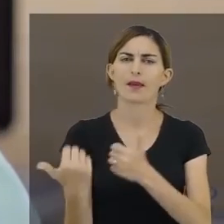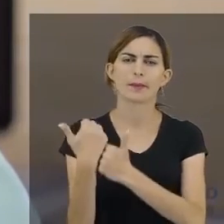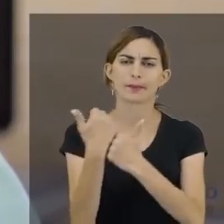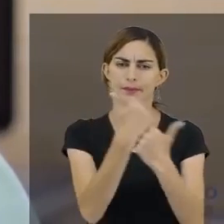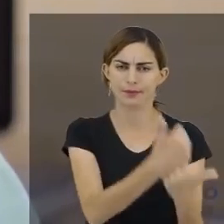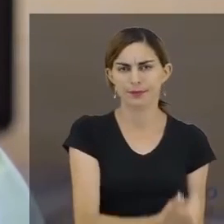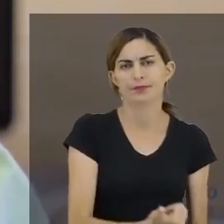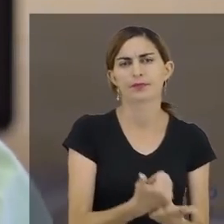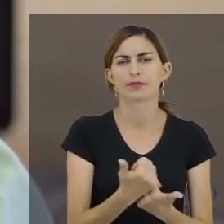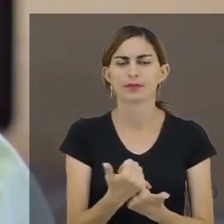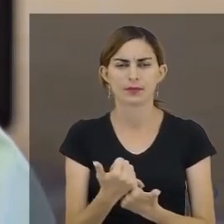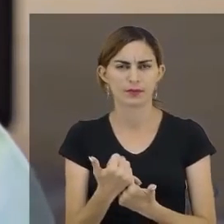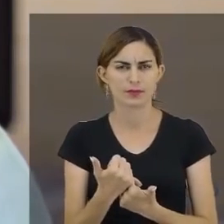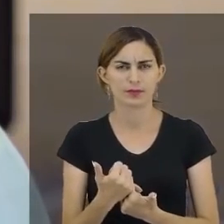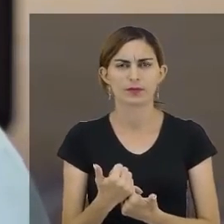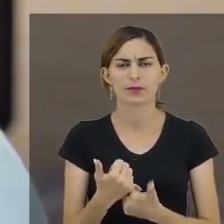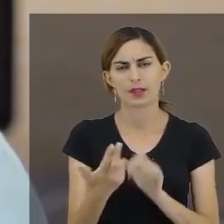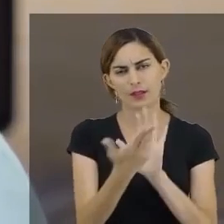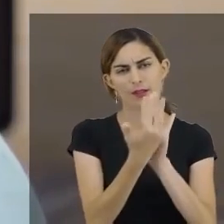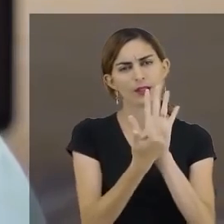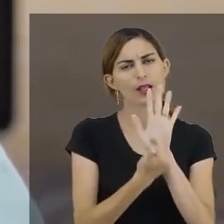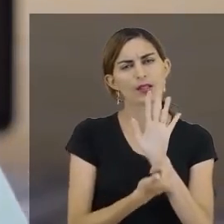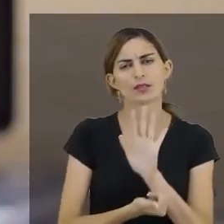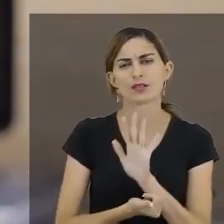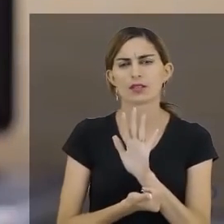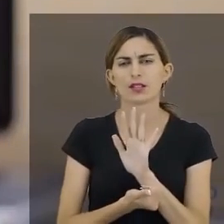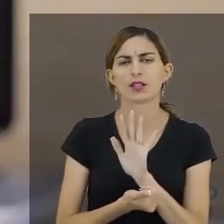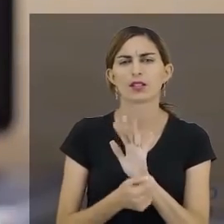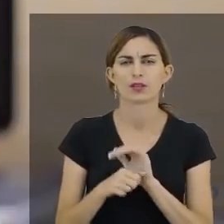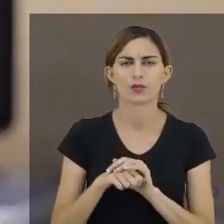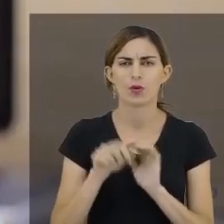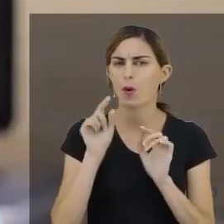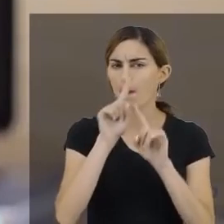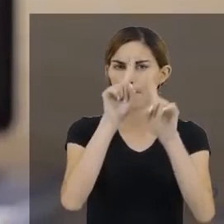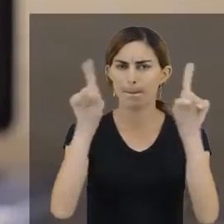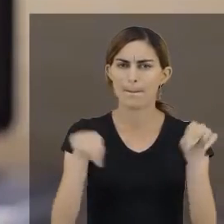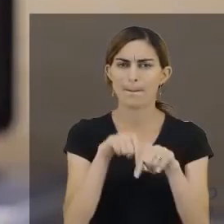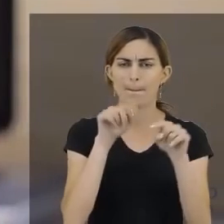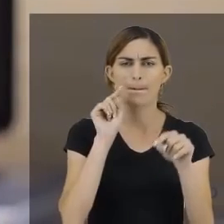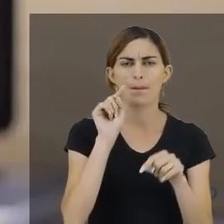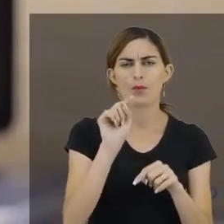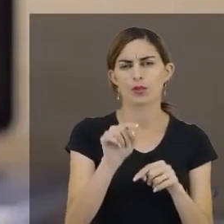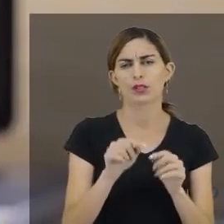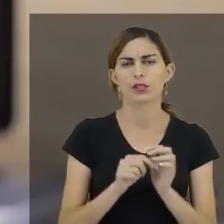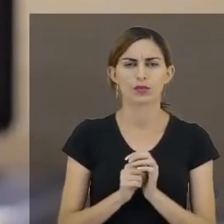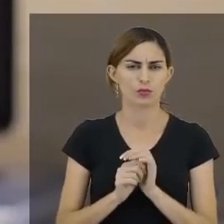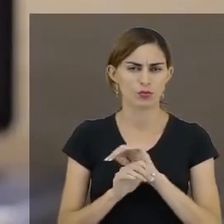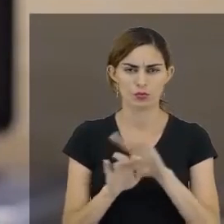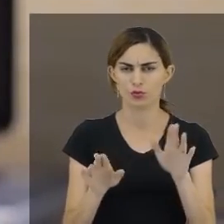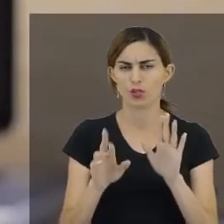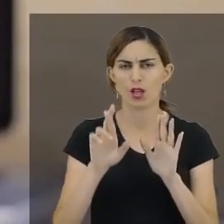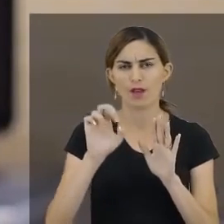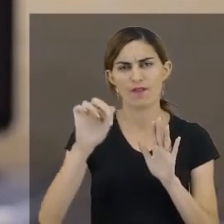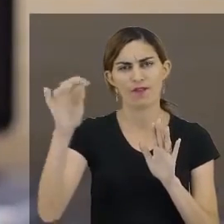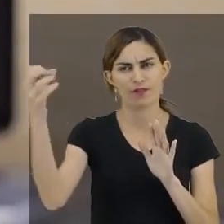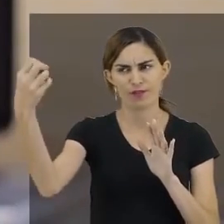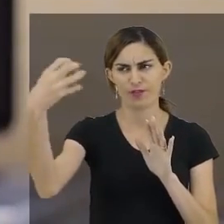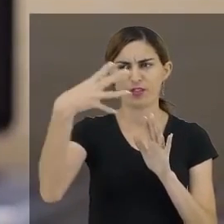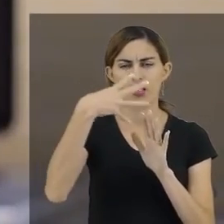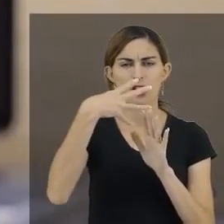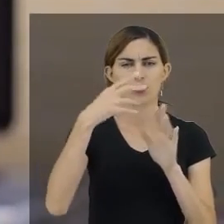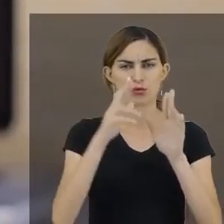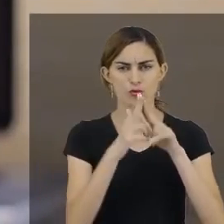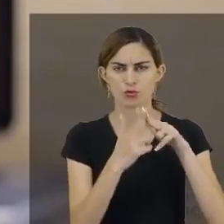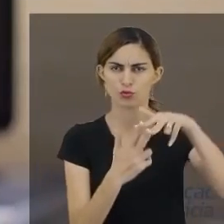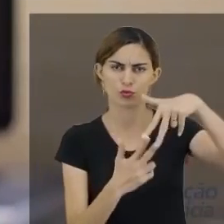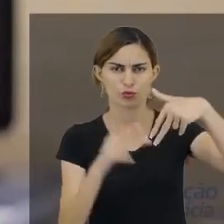ela representava um desenho no estilo Aqua, um botão no estilo Aqua, onde você tinha um reflexo e